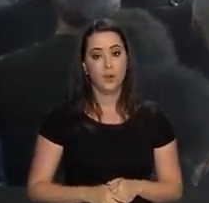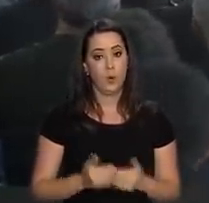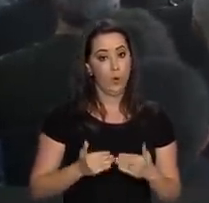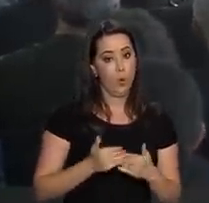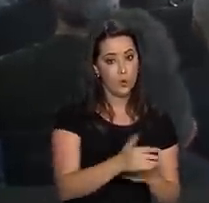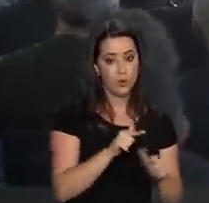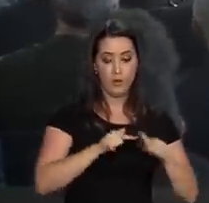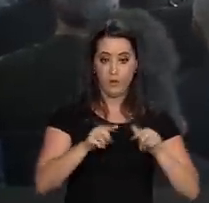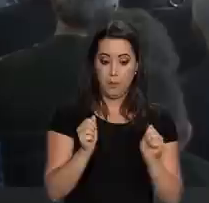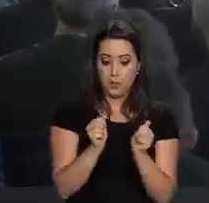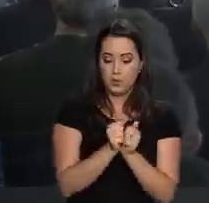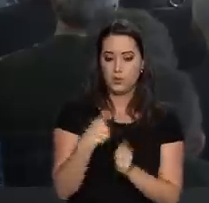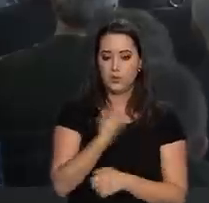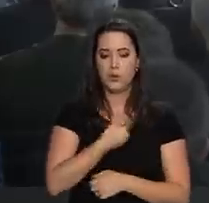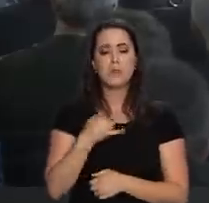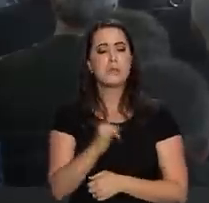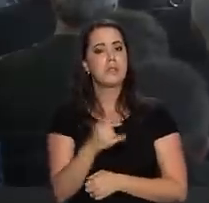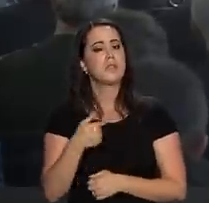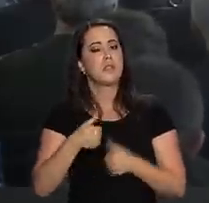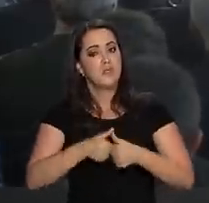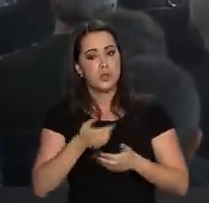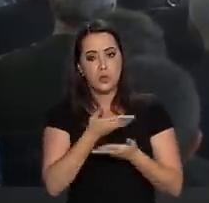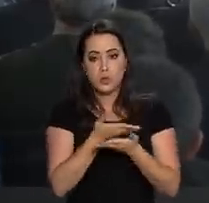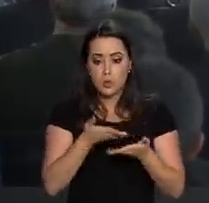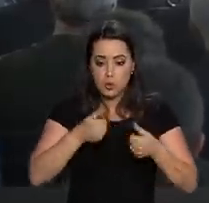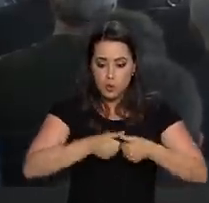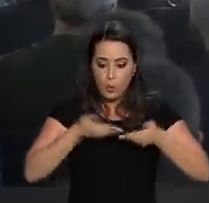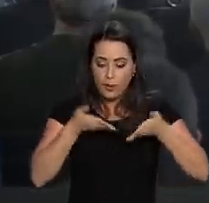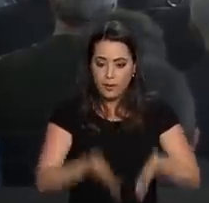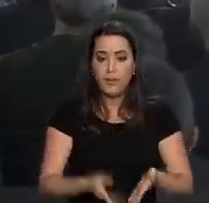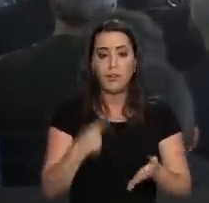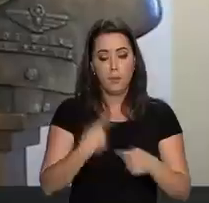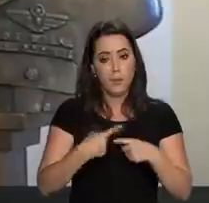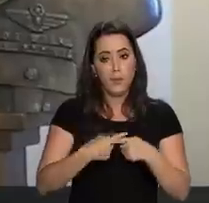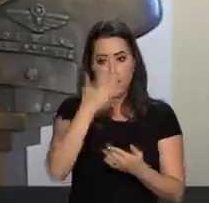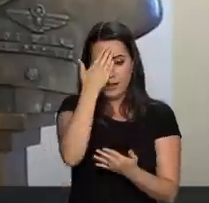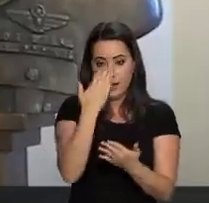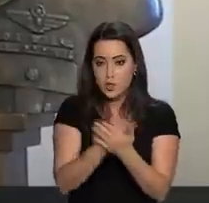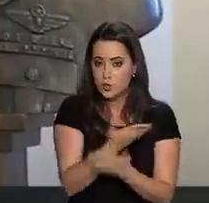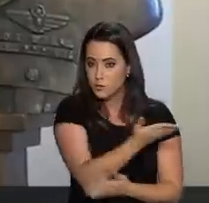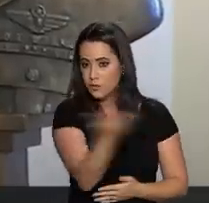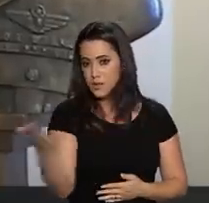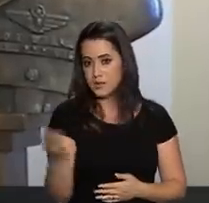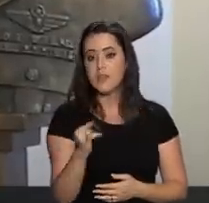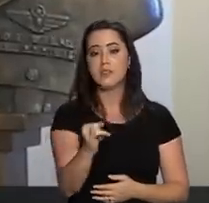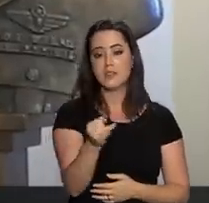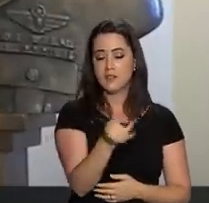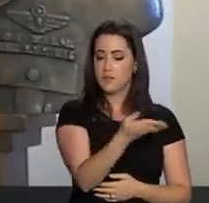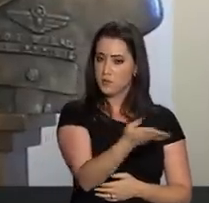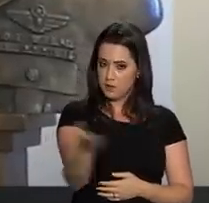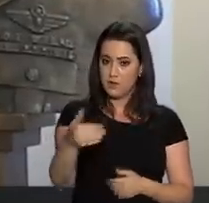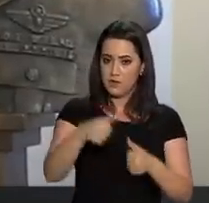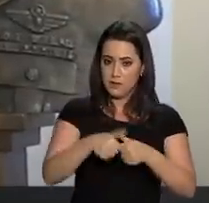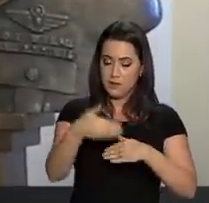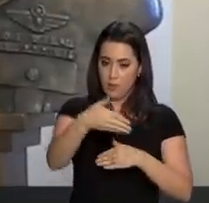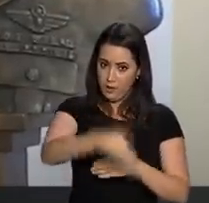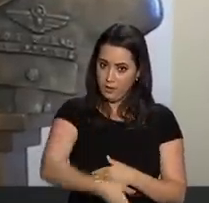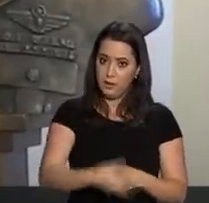Se estou aqui, é porque acredito nos senhores e nas senhoras. E se os senhores e as senhoras estão aqui, é